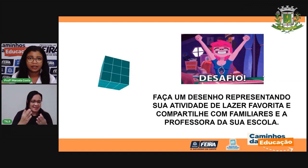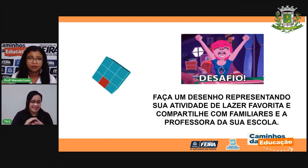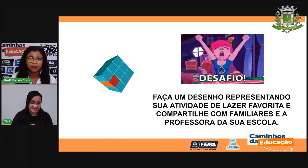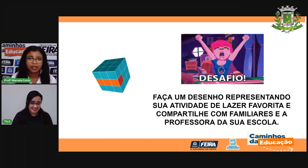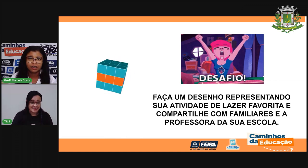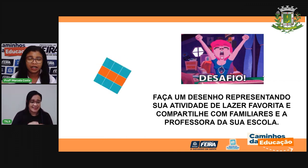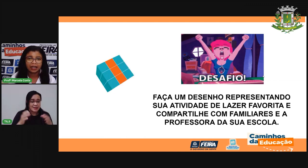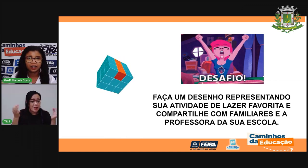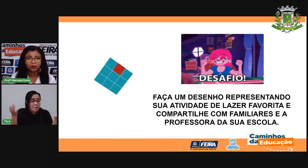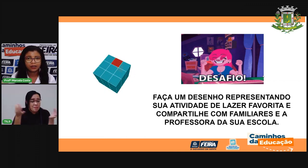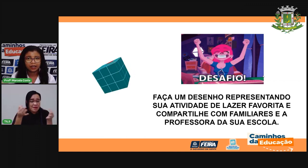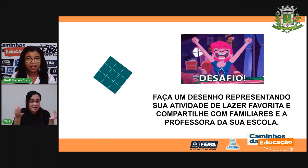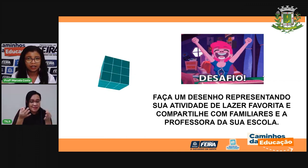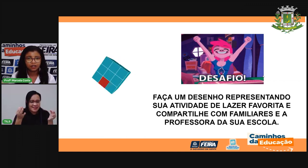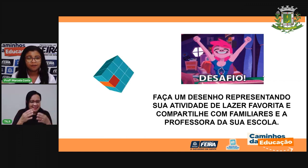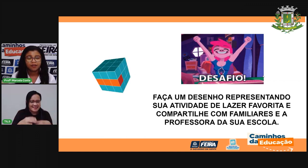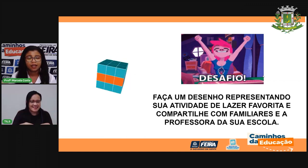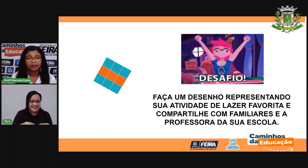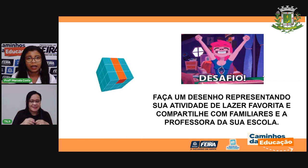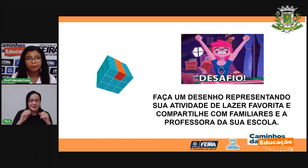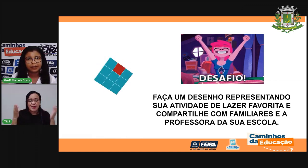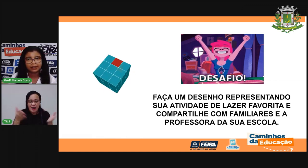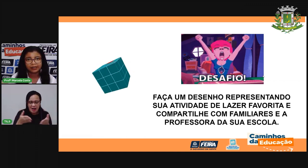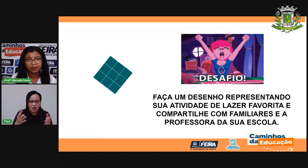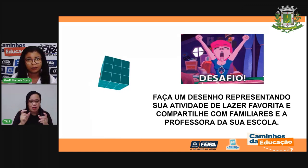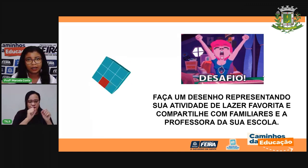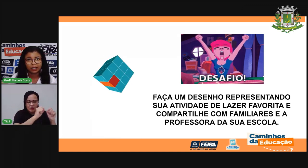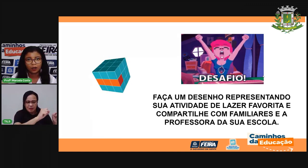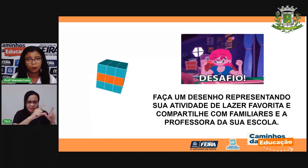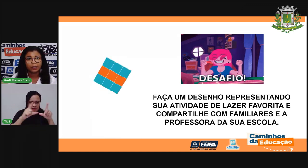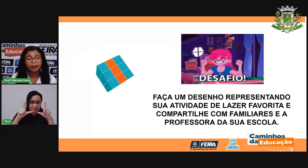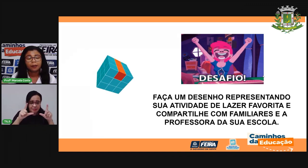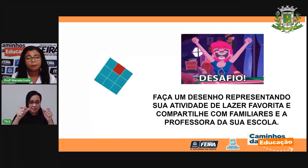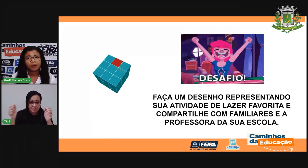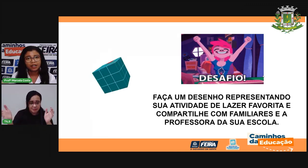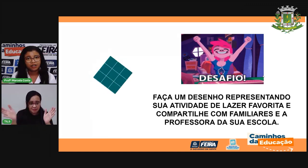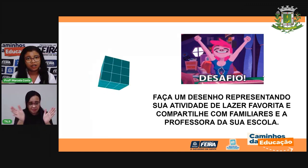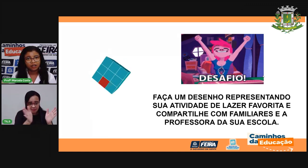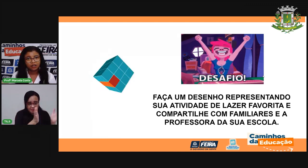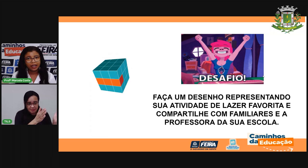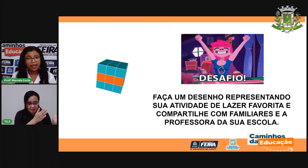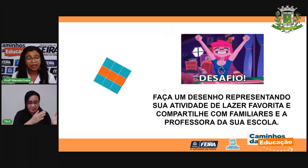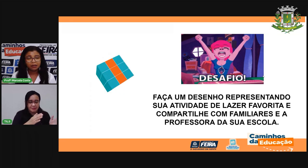Agora, crianças, eu vou retirar aqui o slide da apresentação da aula,